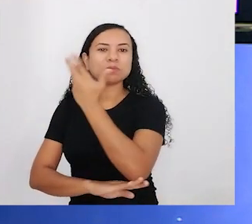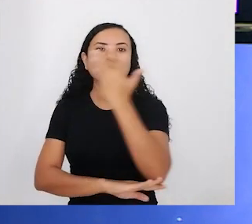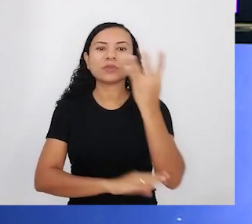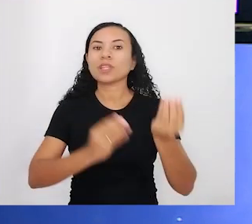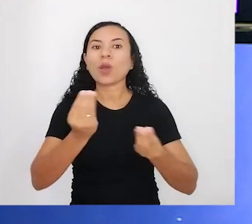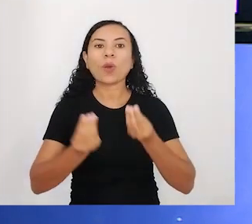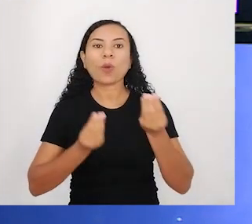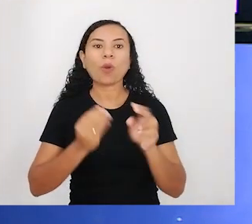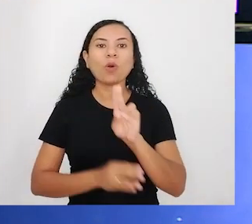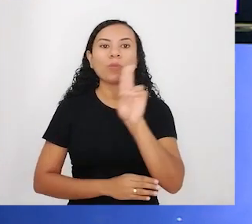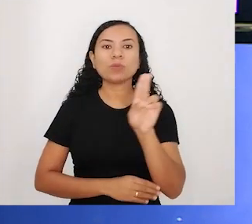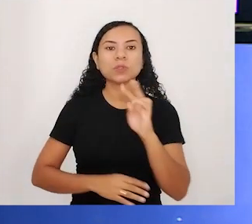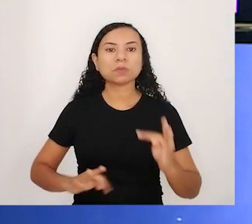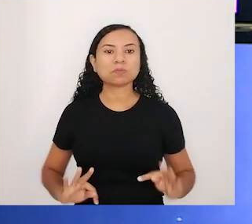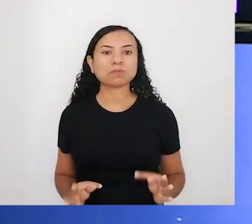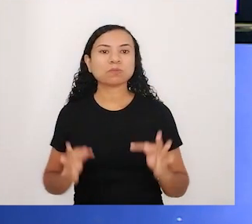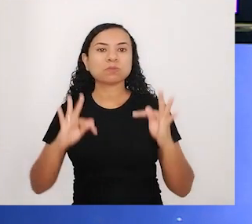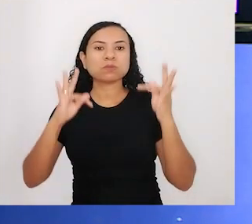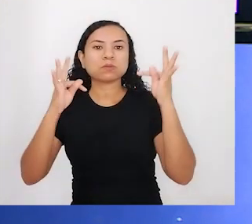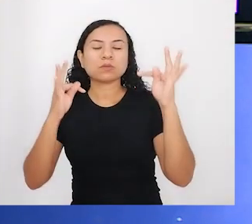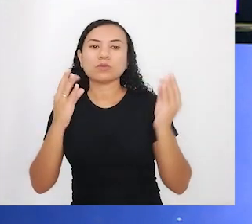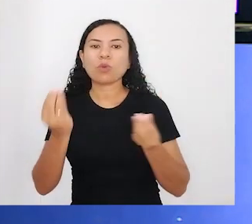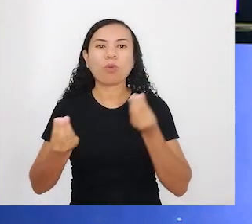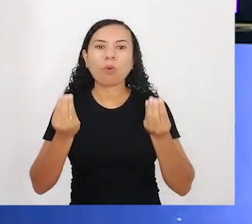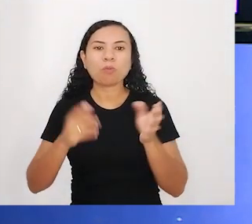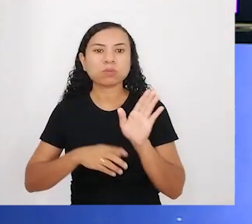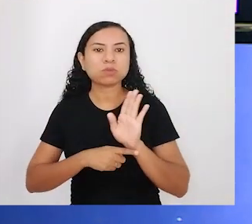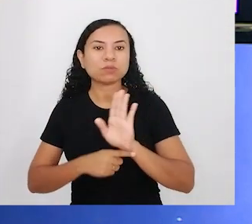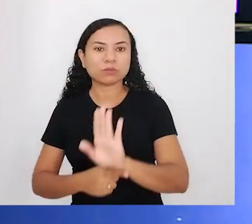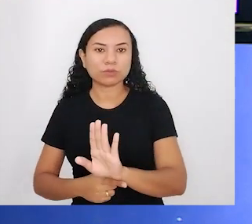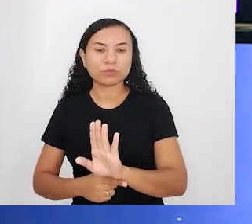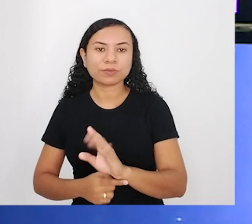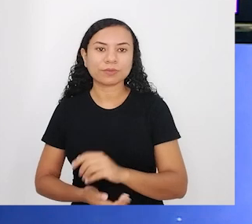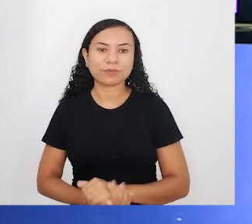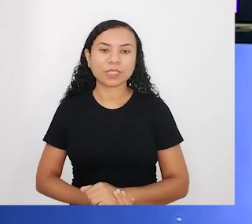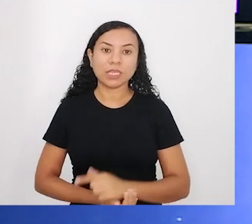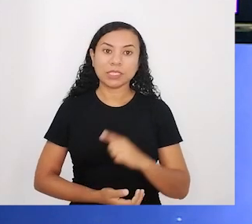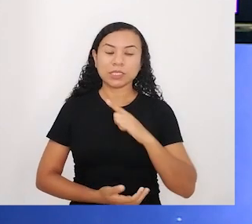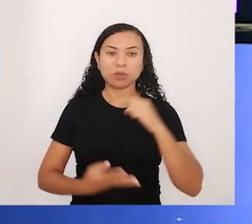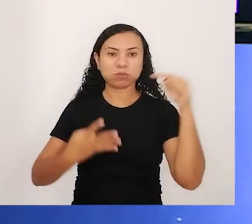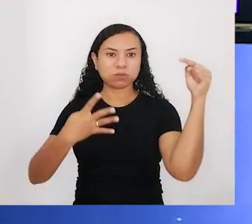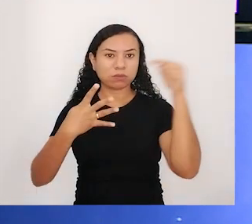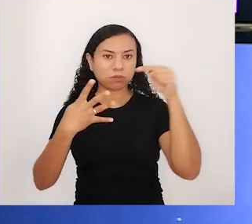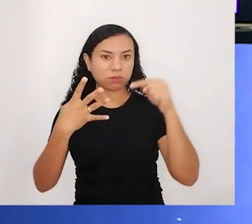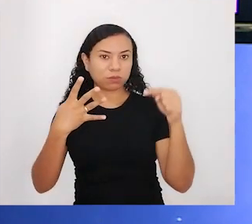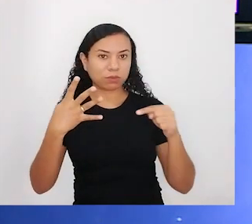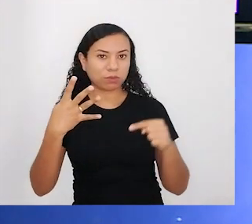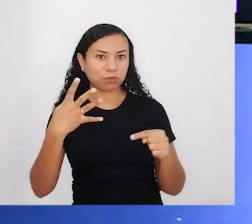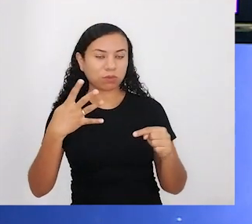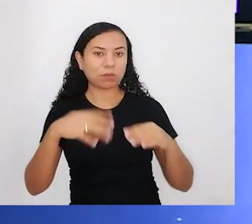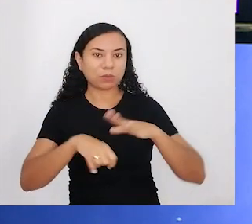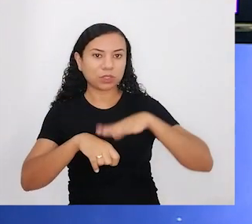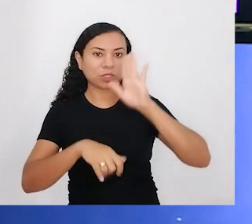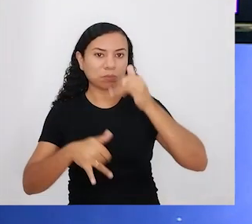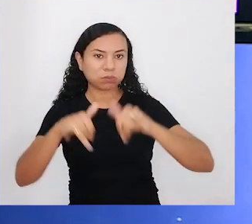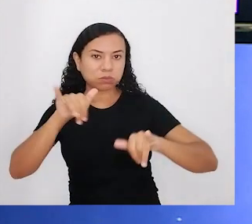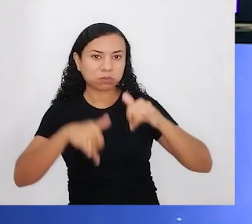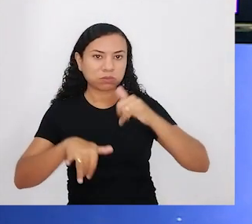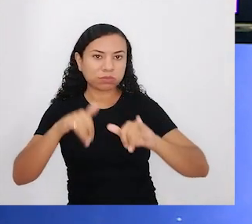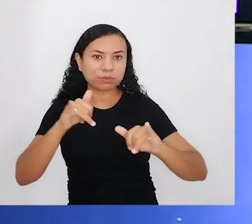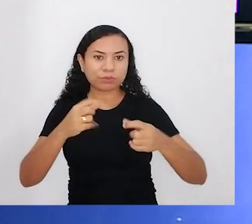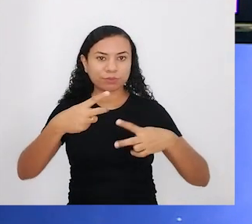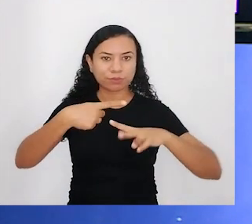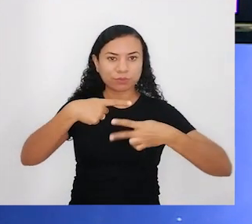Como pode ser utilizada a biotecnologia como remediação? Aqui nós temos 4 itens que são muito desenvolvidos em laboratório para